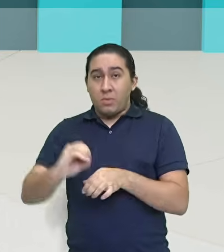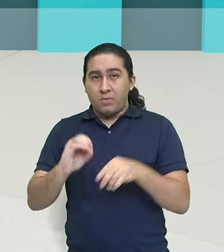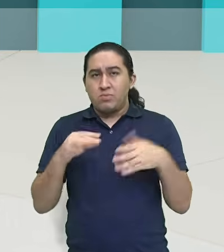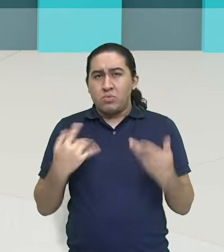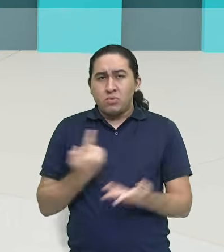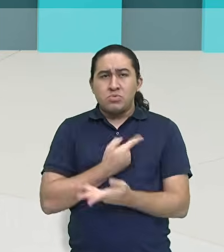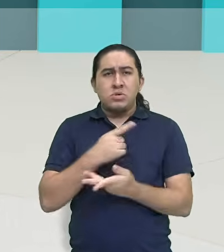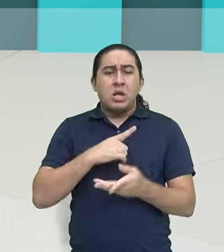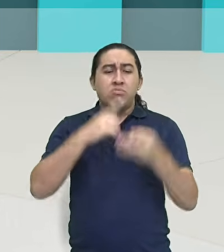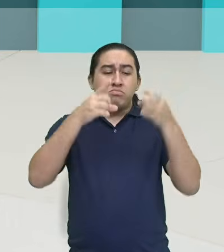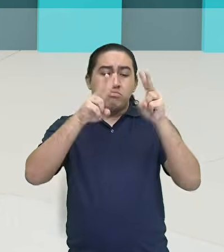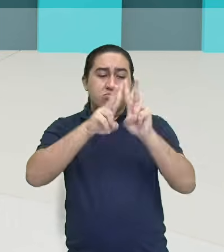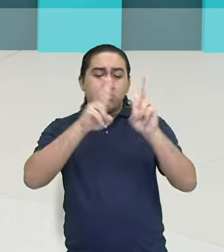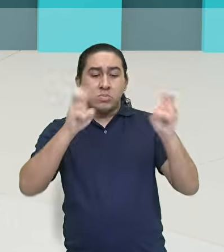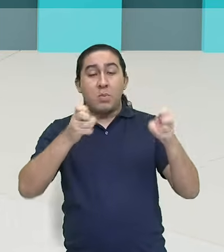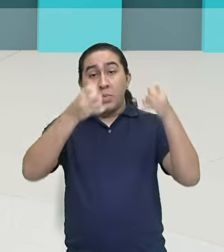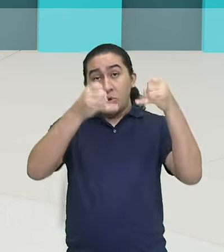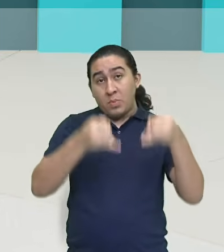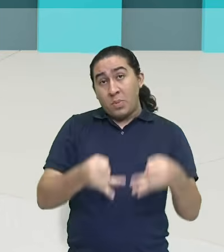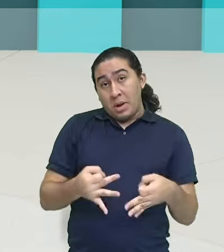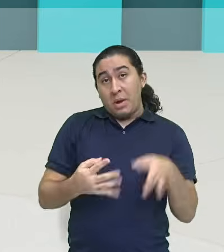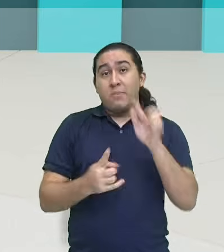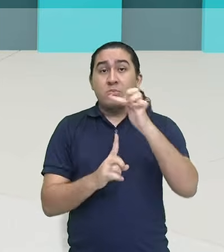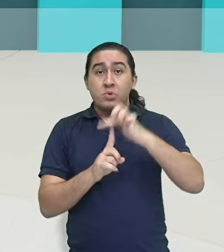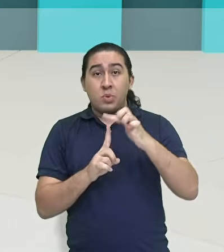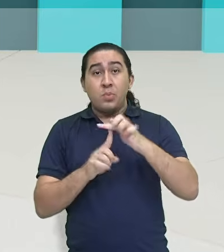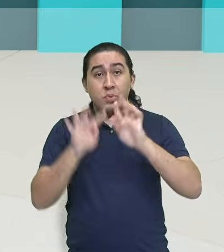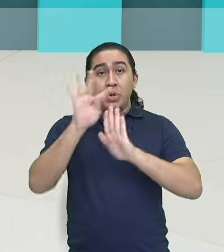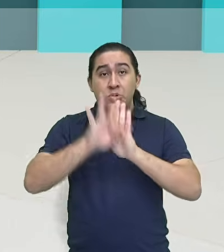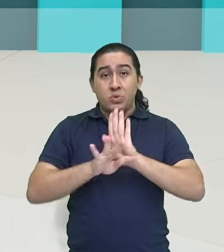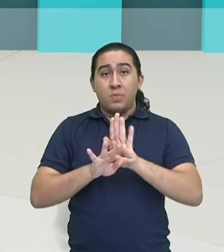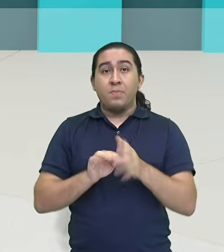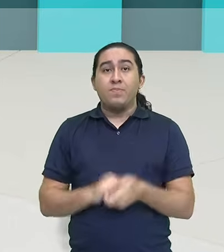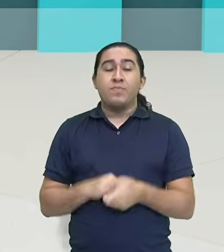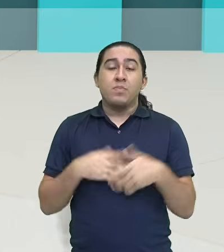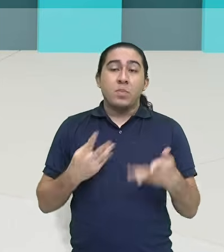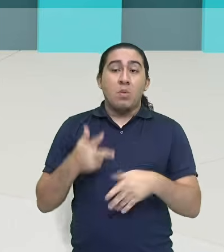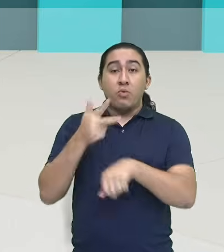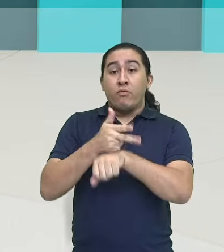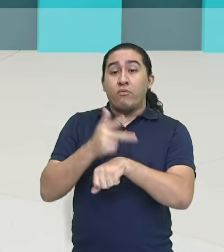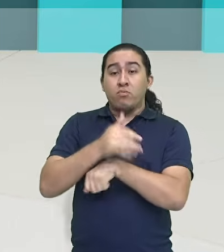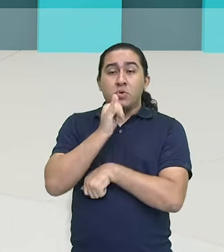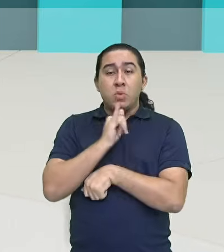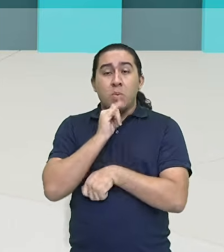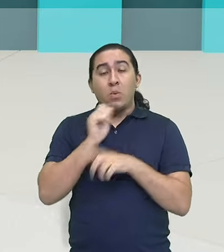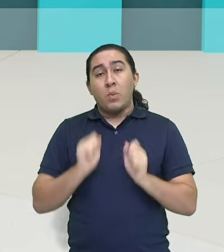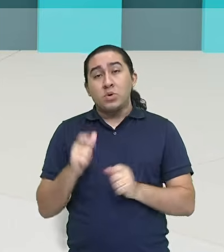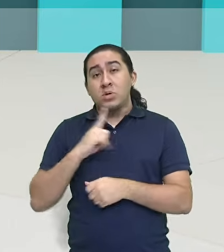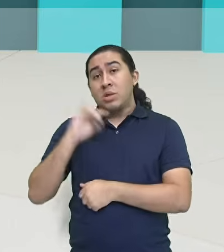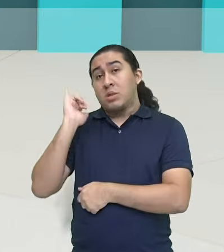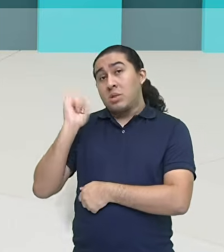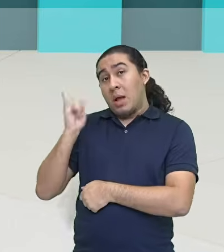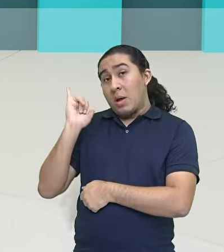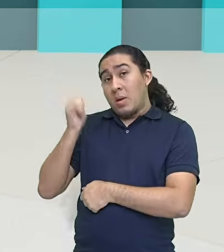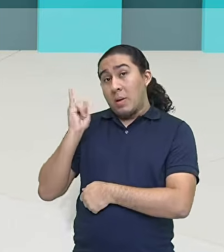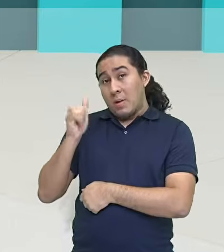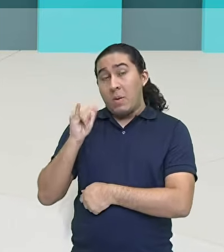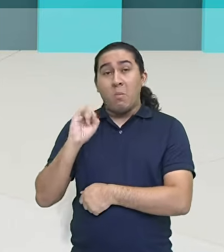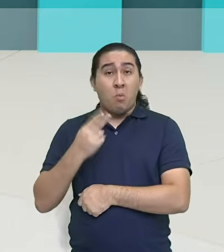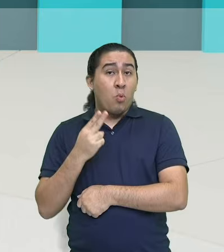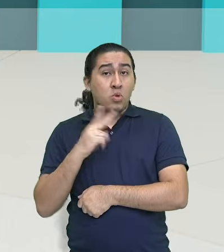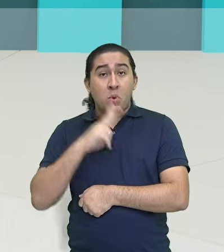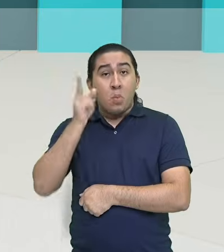falar a respeito desses tipos textuais. Então, no vlog, eu posso, por exemplo, narrar, ou seja, contar